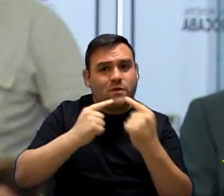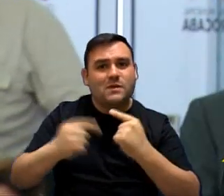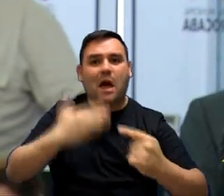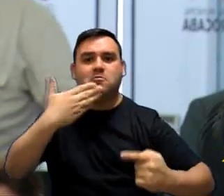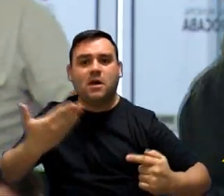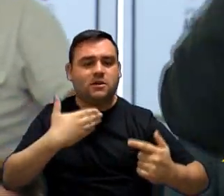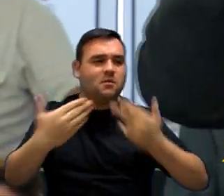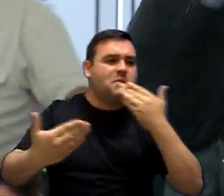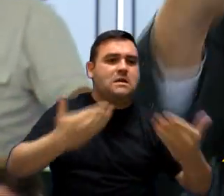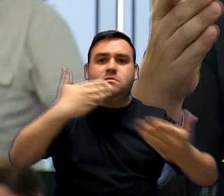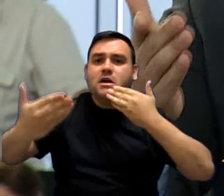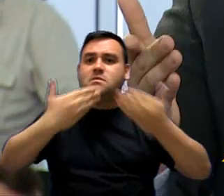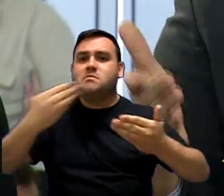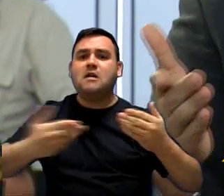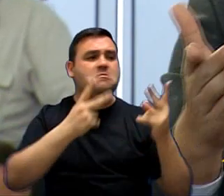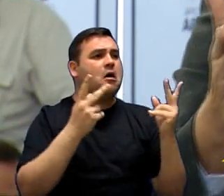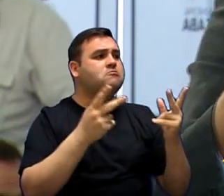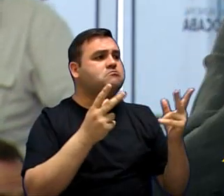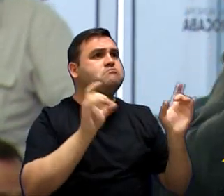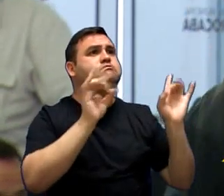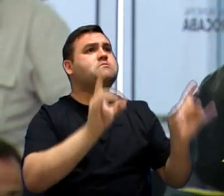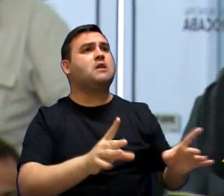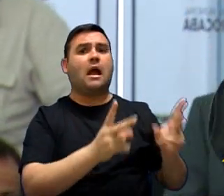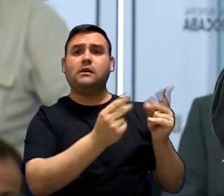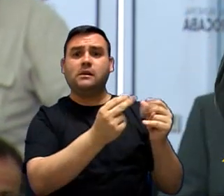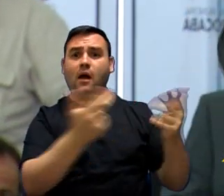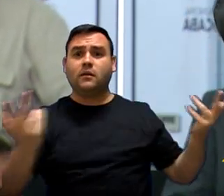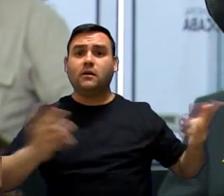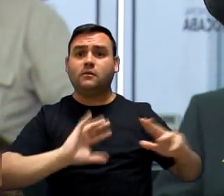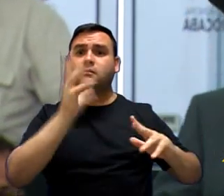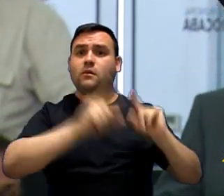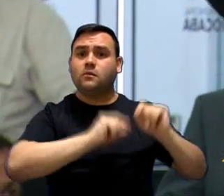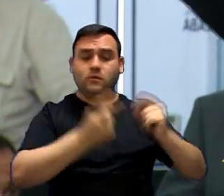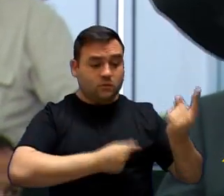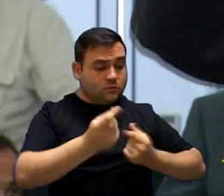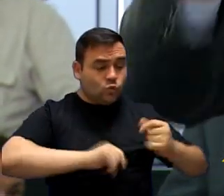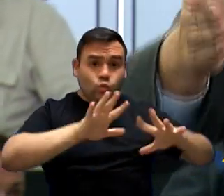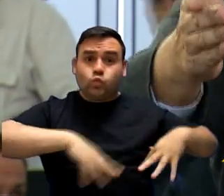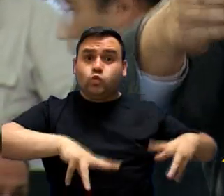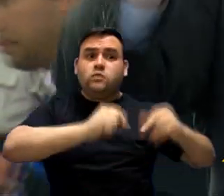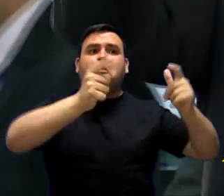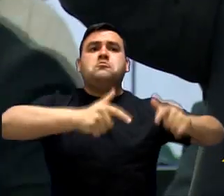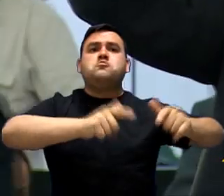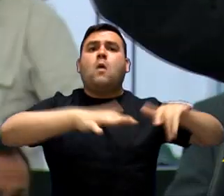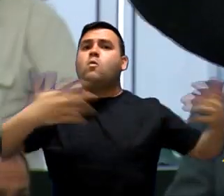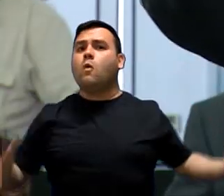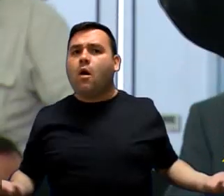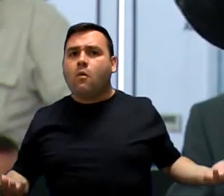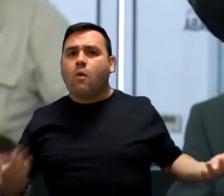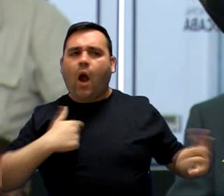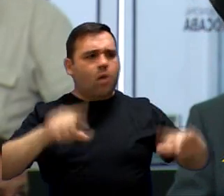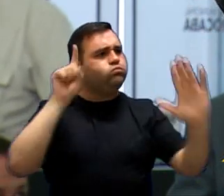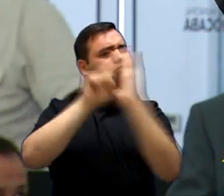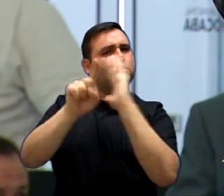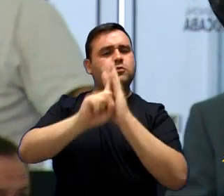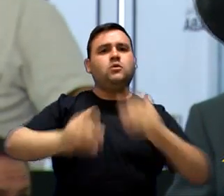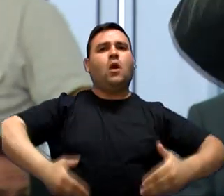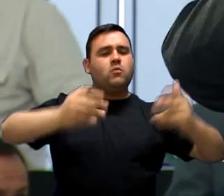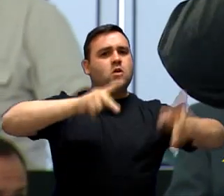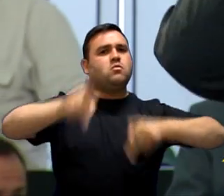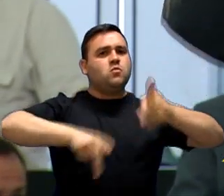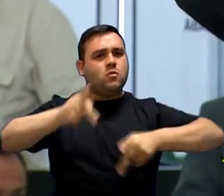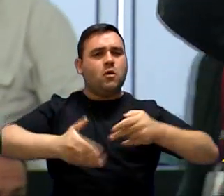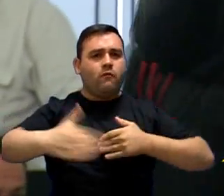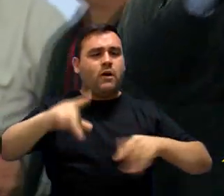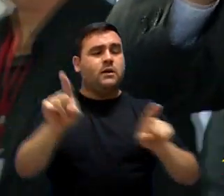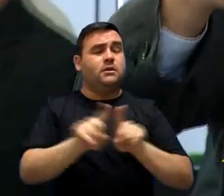pedir emendas, mas nada acontece. E o que acontece? O nosso dinheiro público foi para qual lugar? Então, eu vou questionar no Ministério Público. E